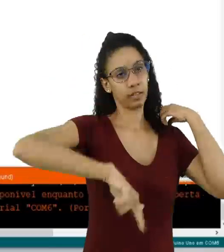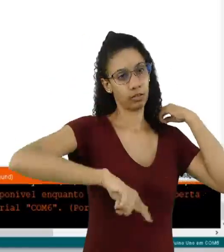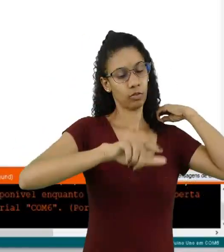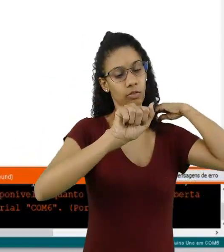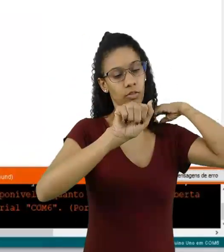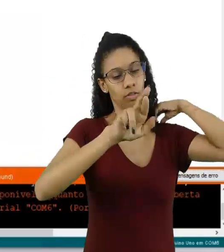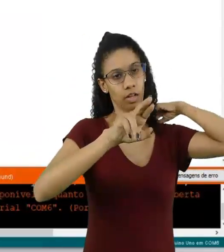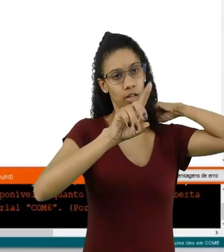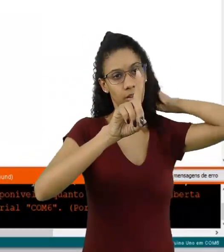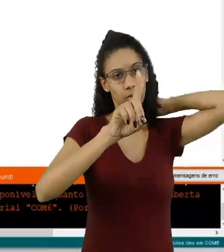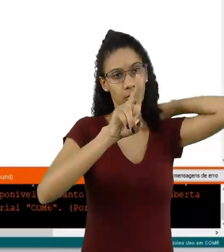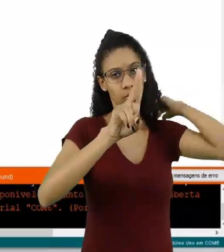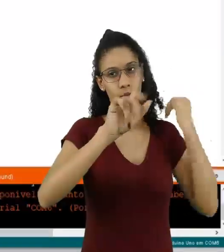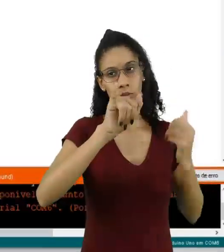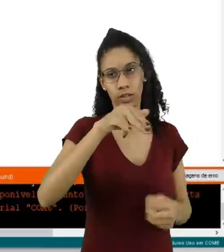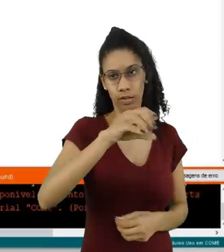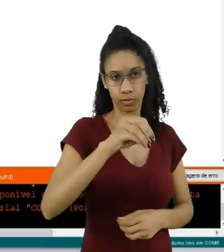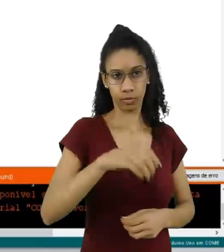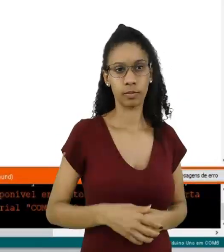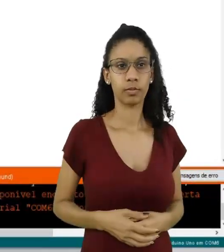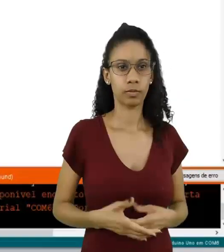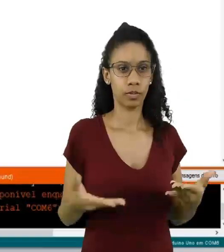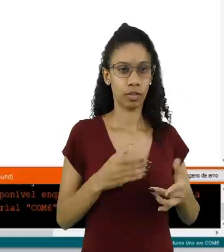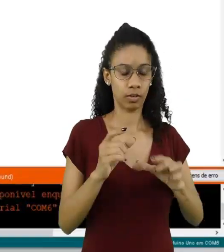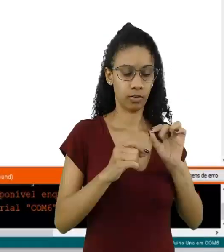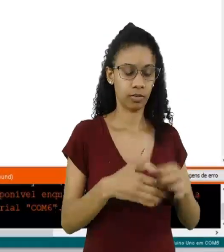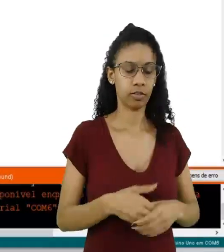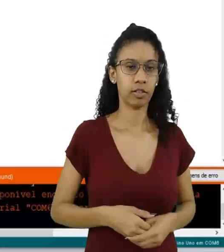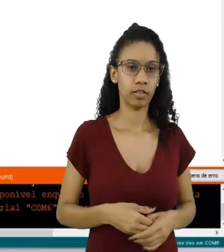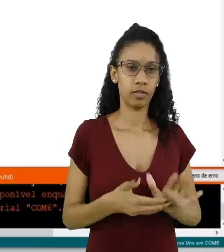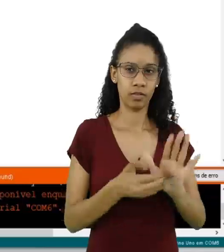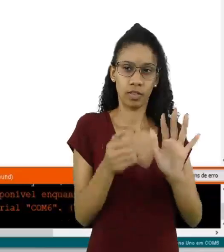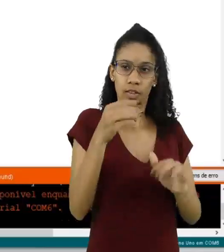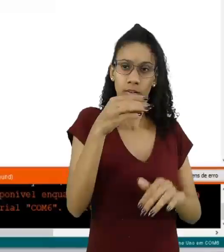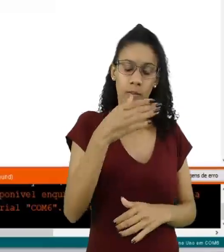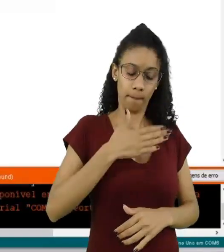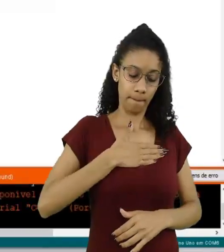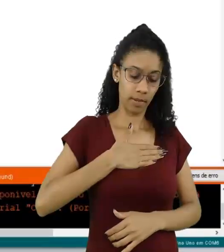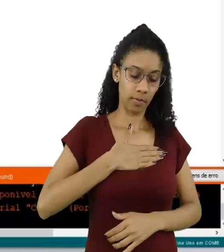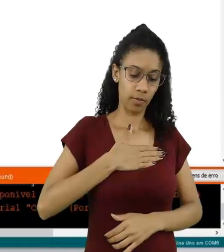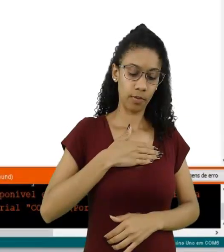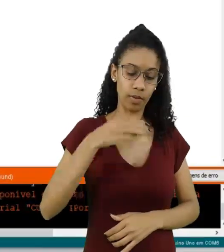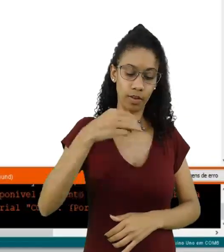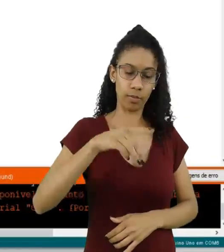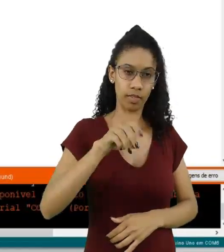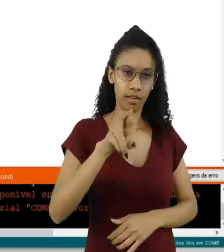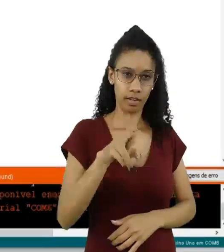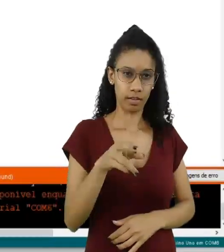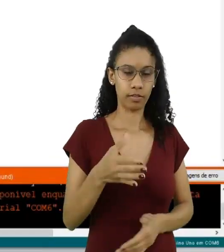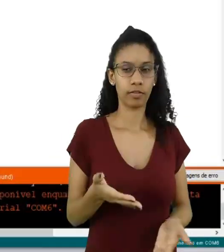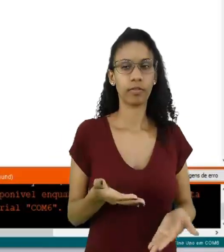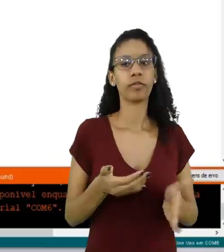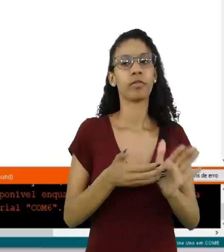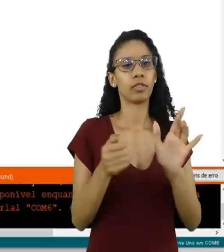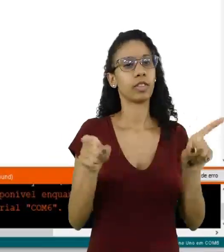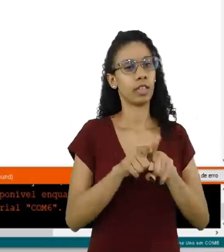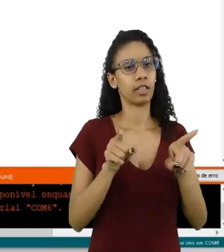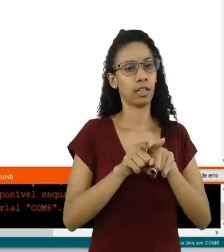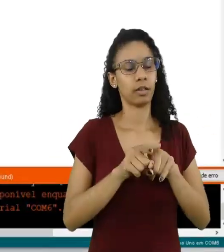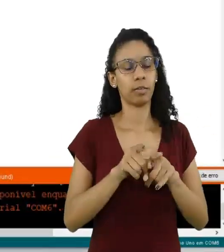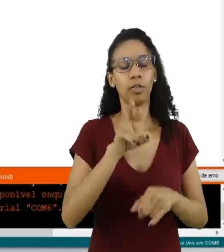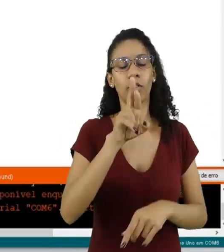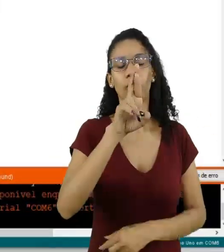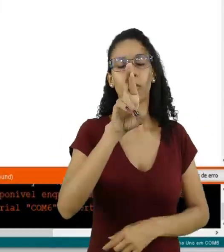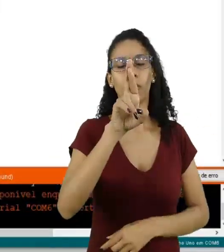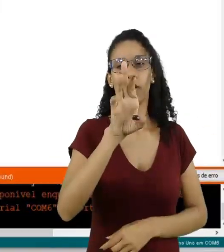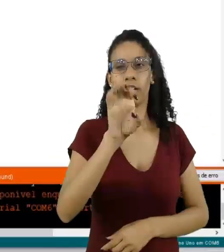Arduino. Então vamos lá, eu vou tirar aqui o meu LDR, vou tirar também o resistor, tá?